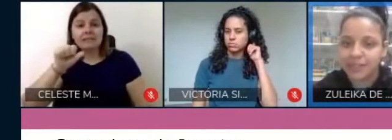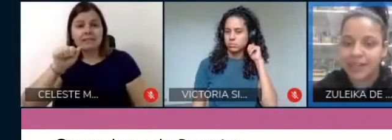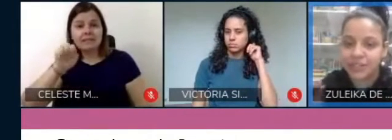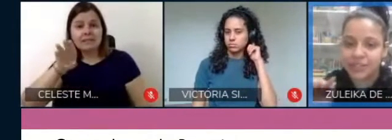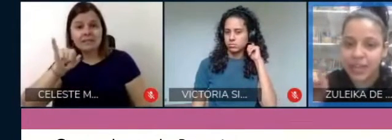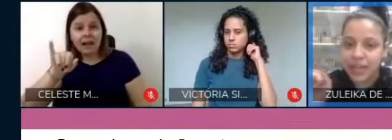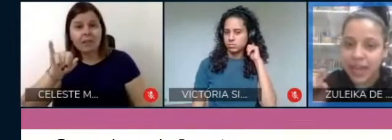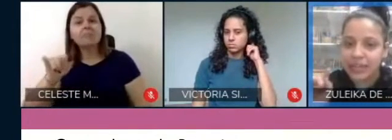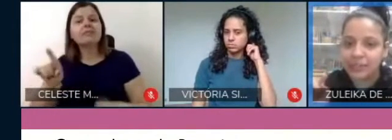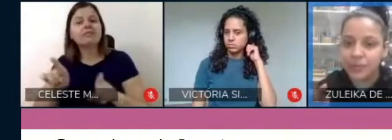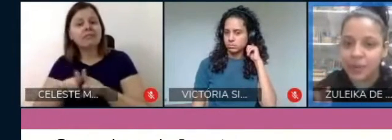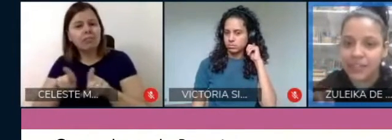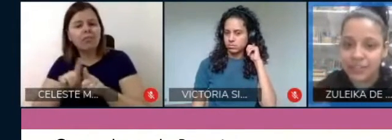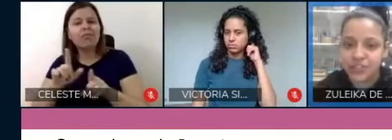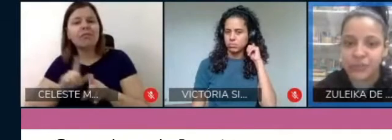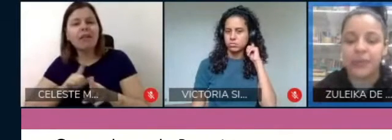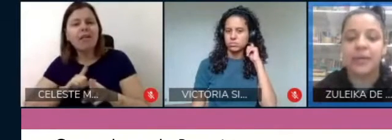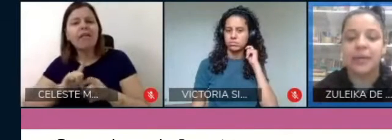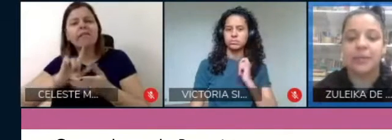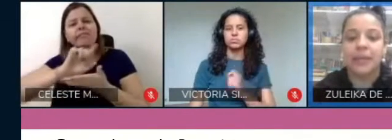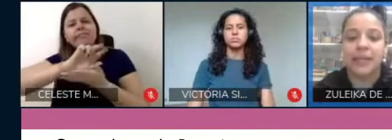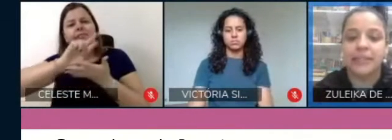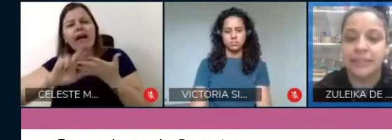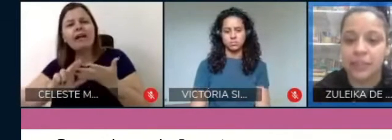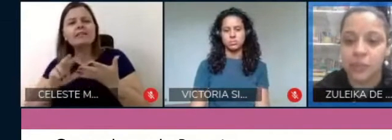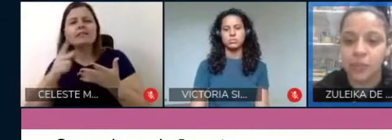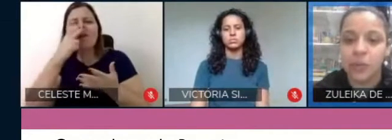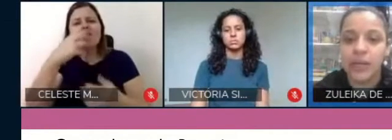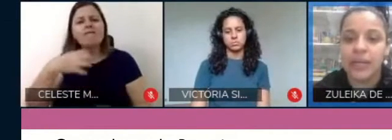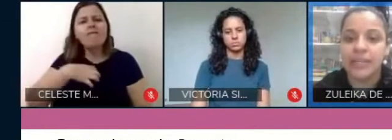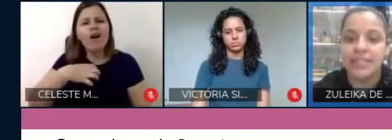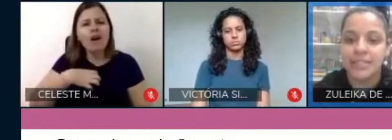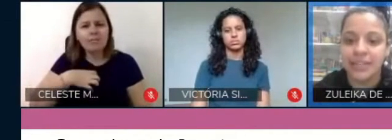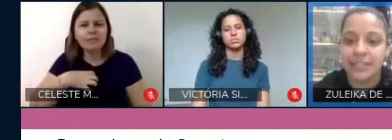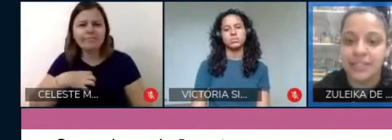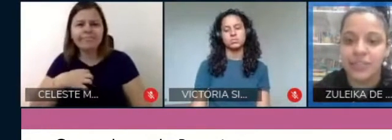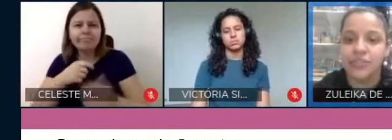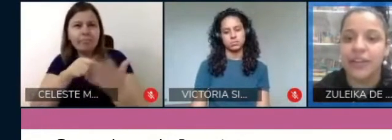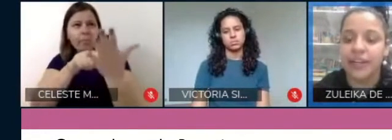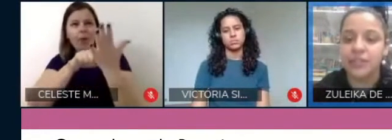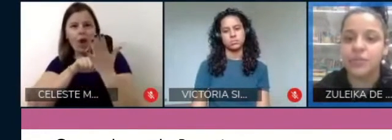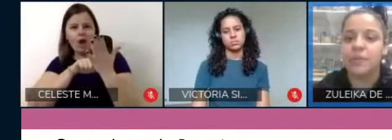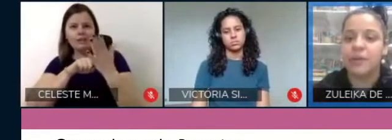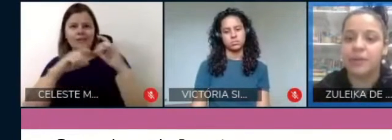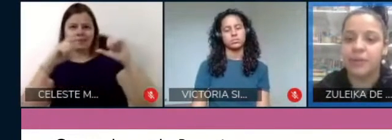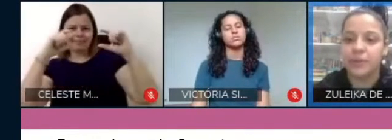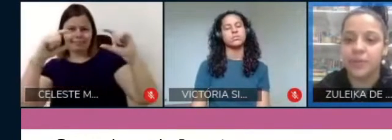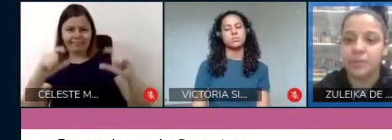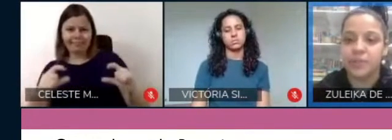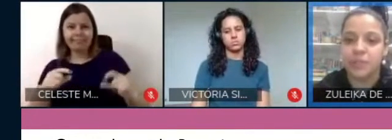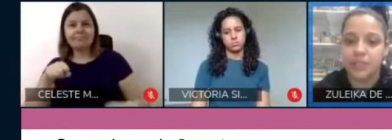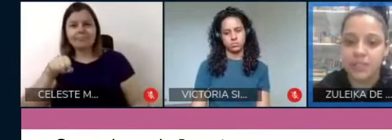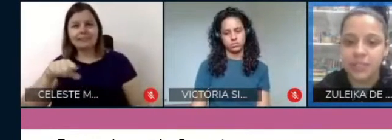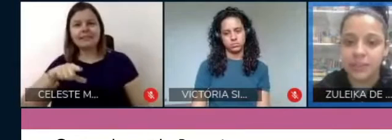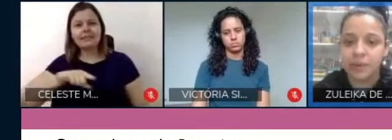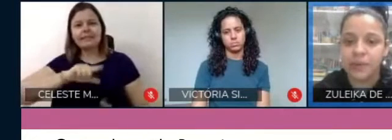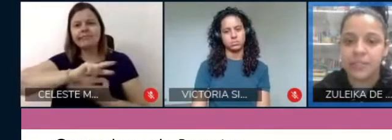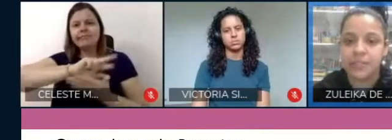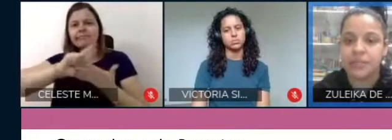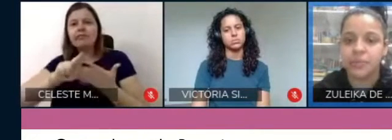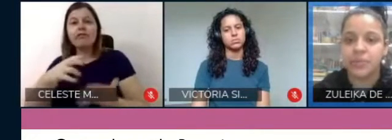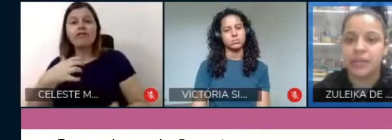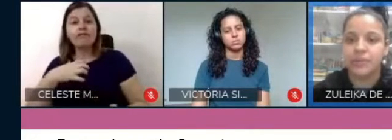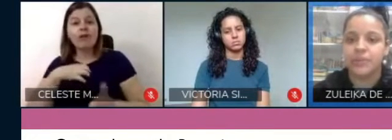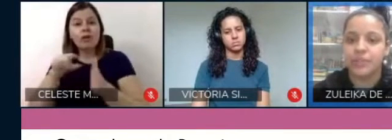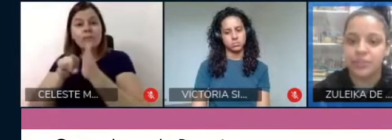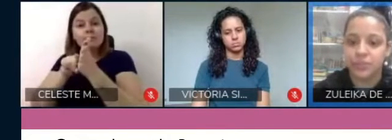essas possibilidades ali no quadradinho, né? Então, existem esses diferentes operadores de pesquisa que